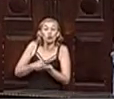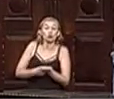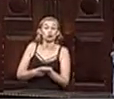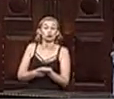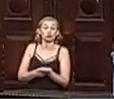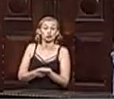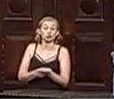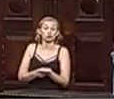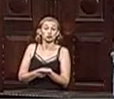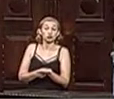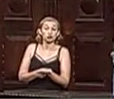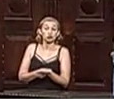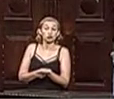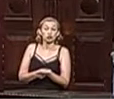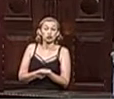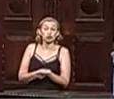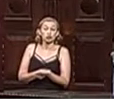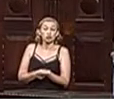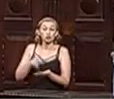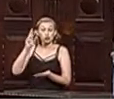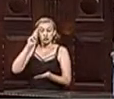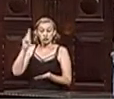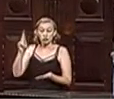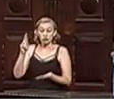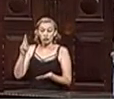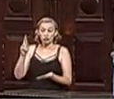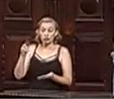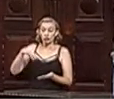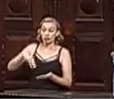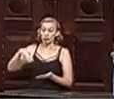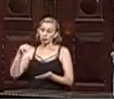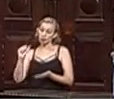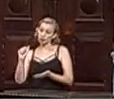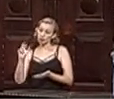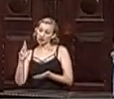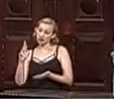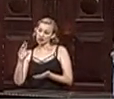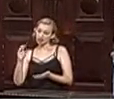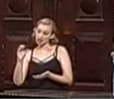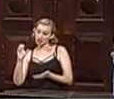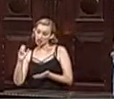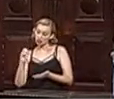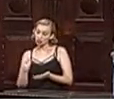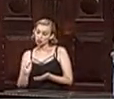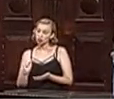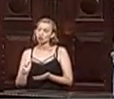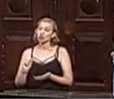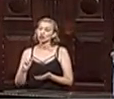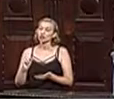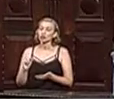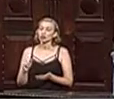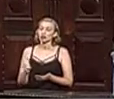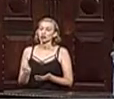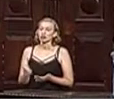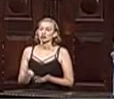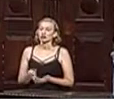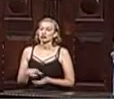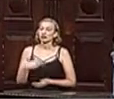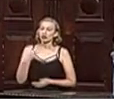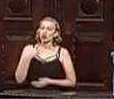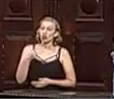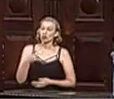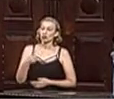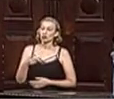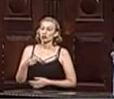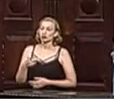compromisso que o senhor Marcelo Crivella assumiu à época do segundo turno das eleições com os servidores da